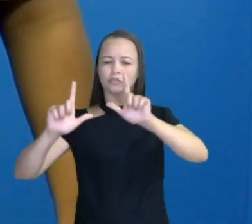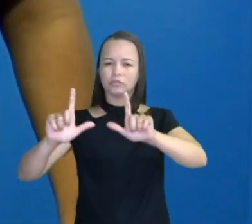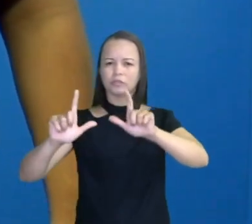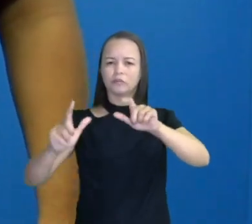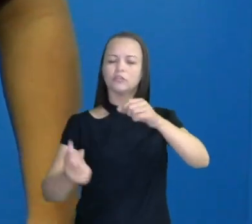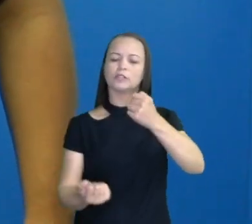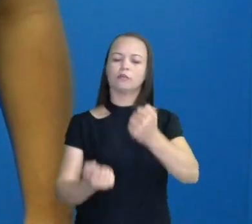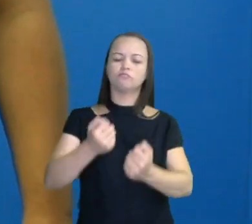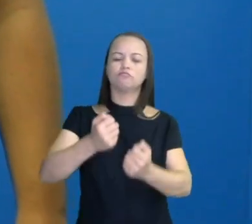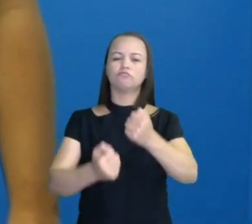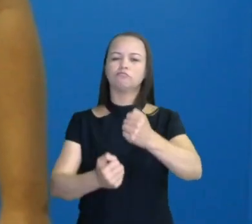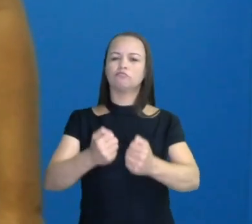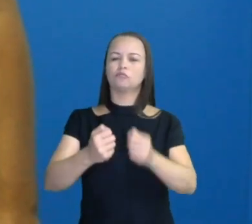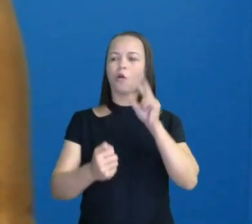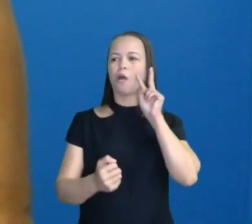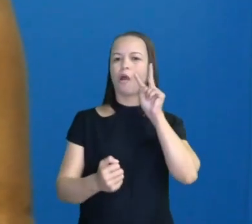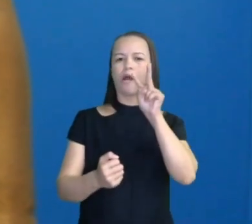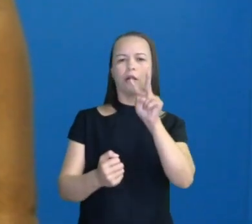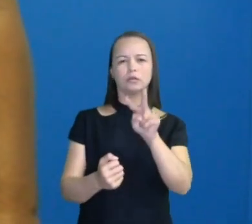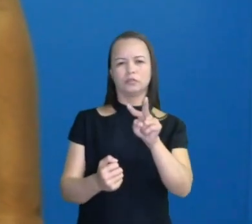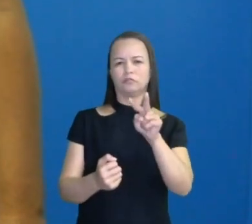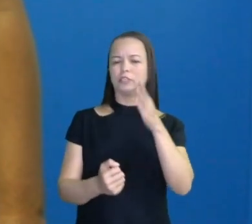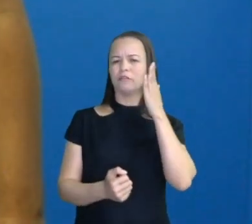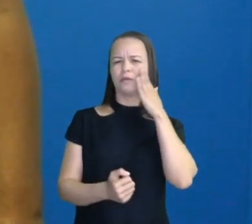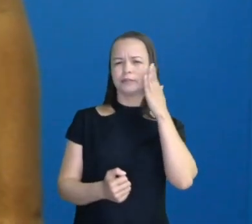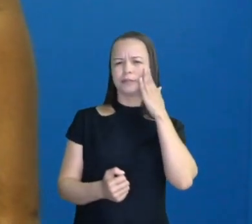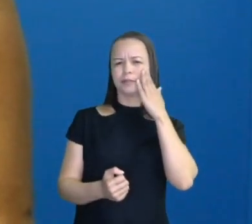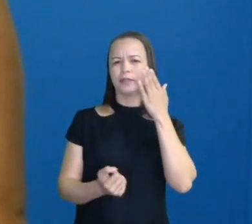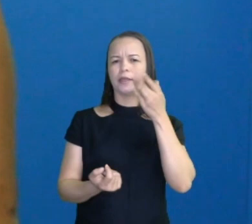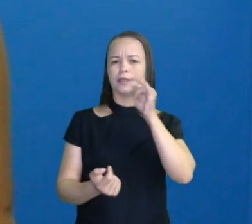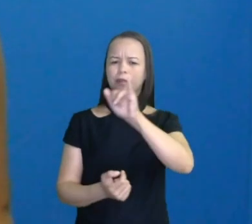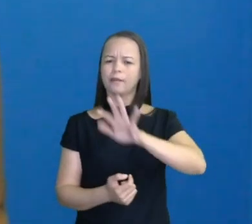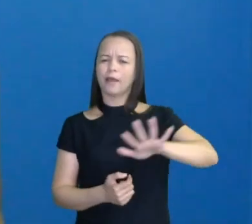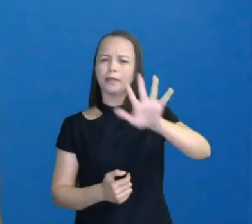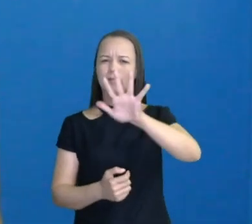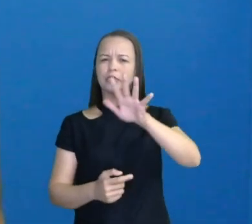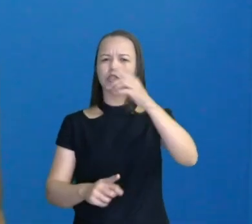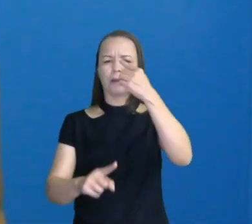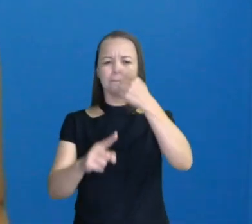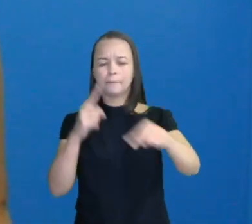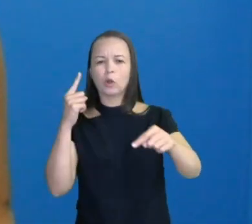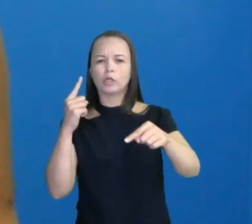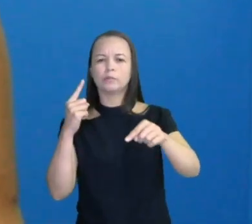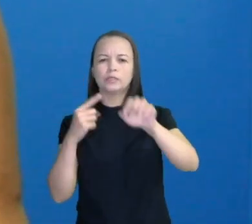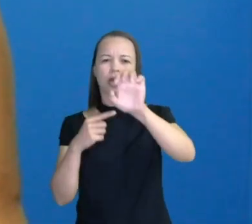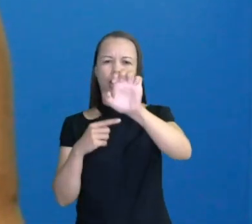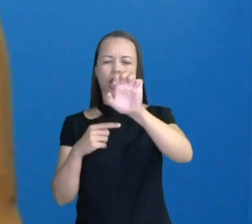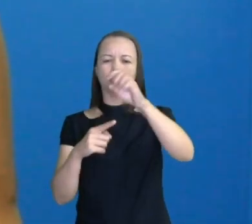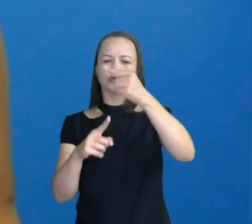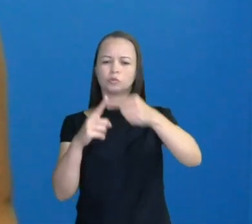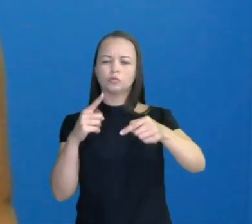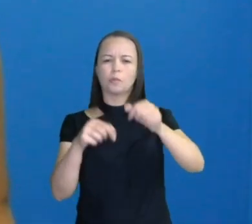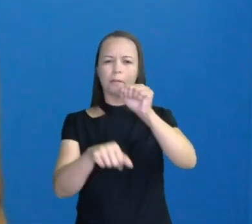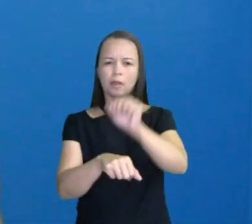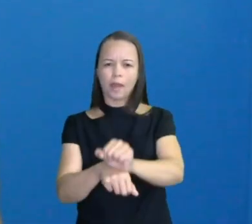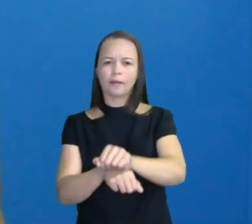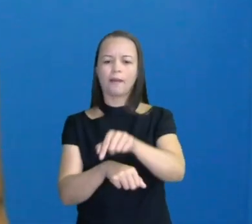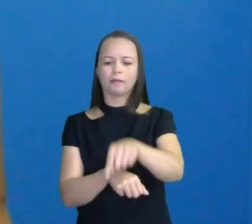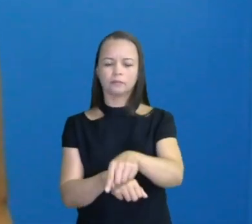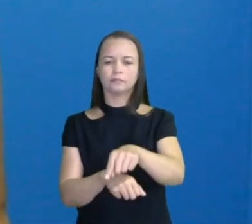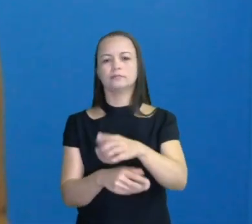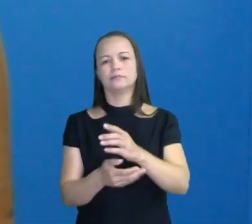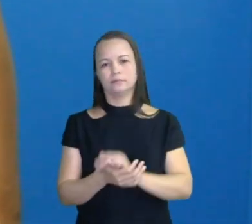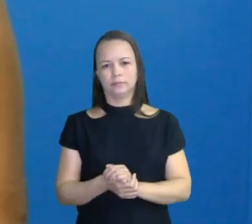carro, você vai ser conhecedor que nessa figura está proibido estacionar, tá